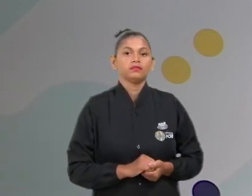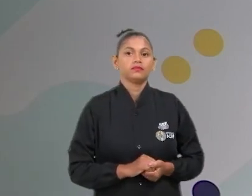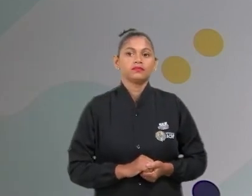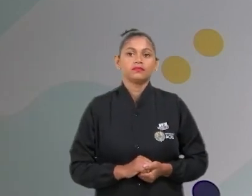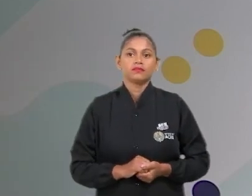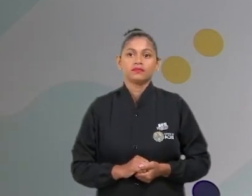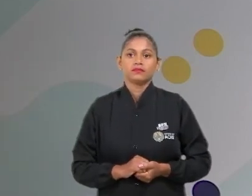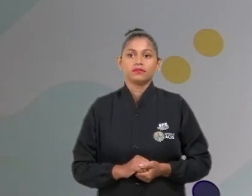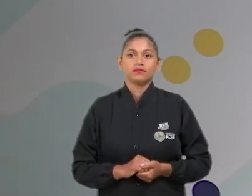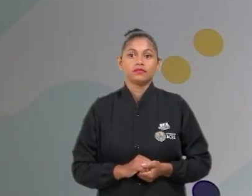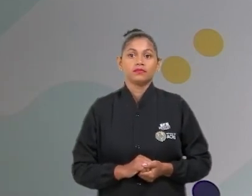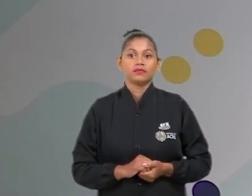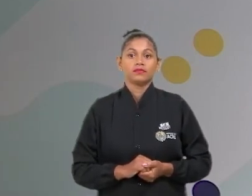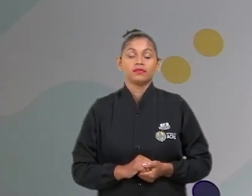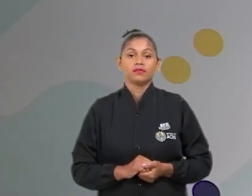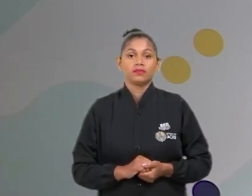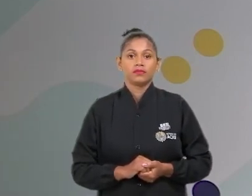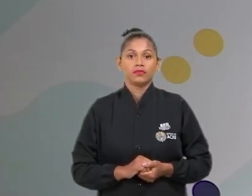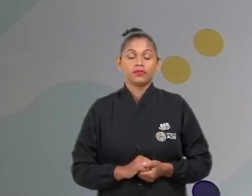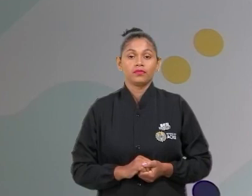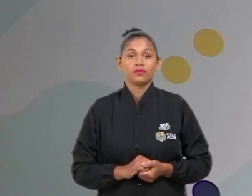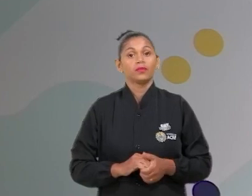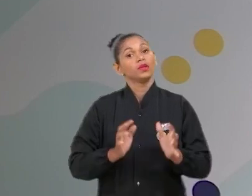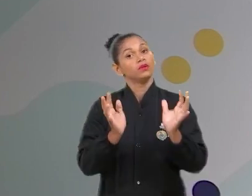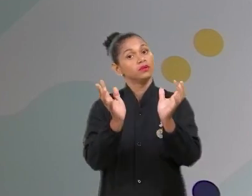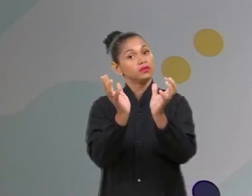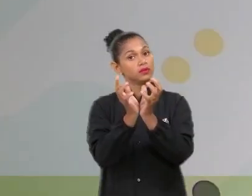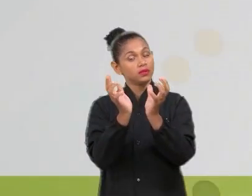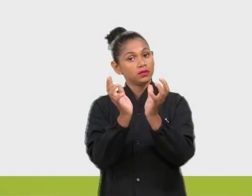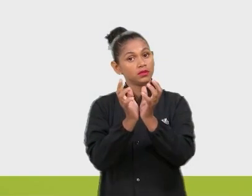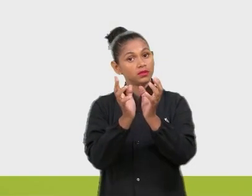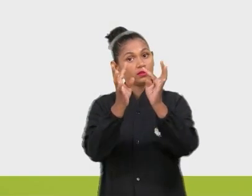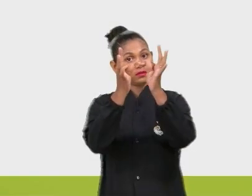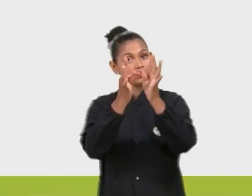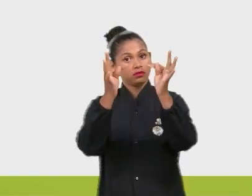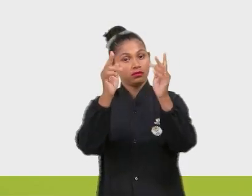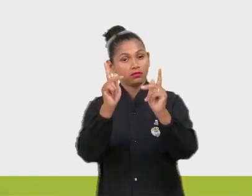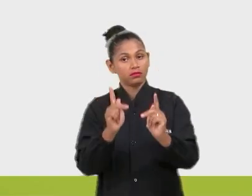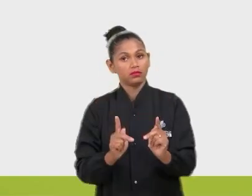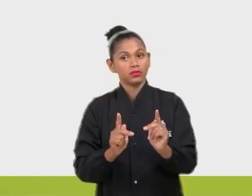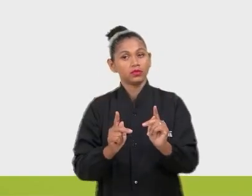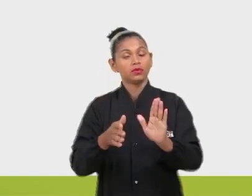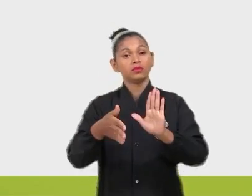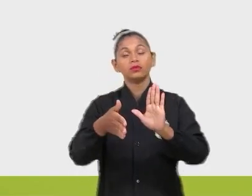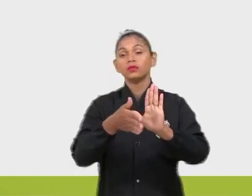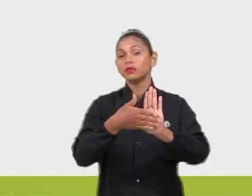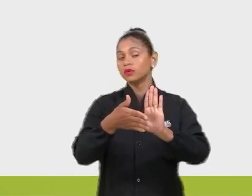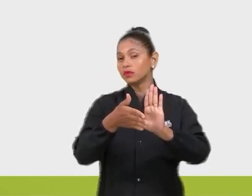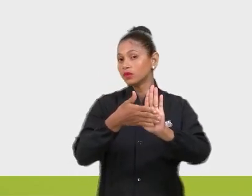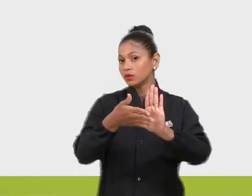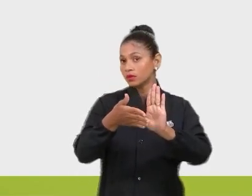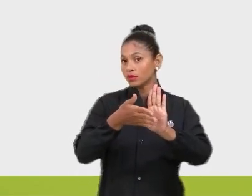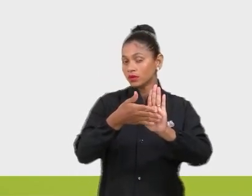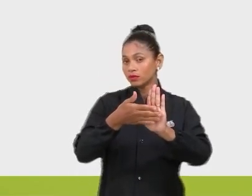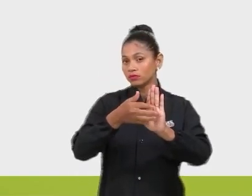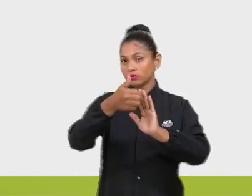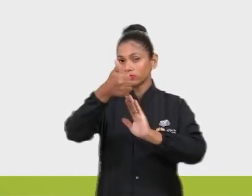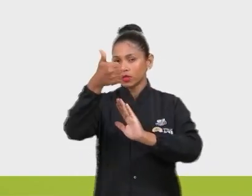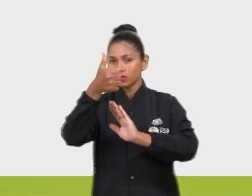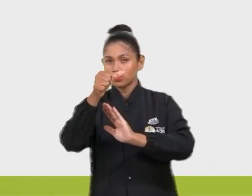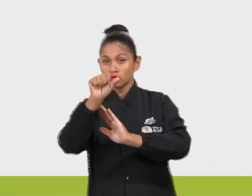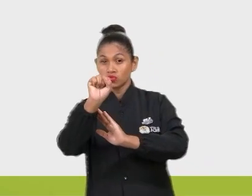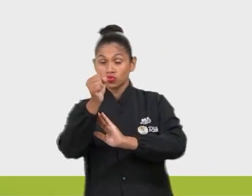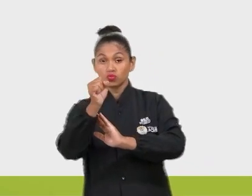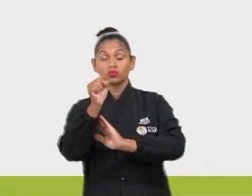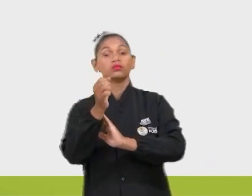tá? Os grupos da tabela periódica estão propostos aí de acordo com 18